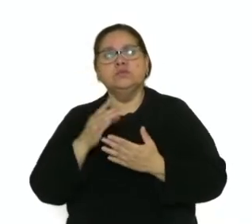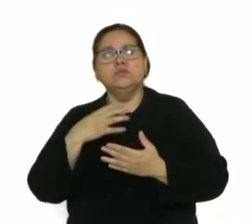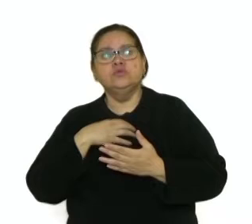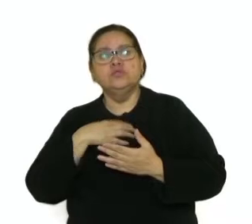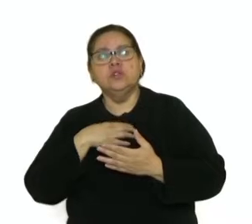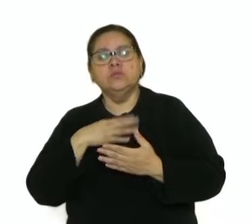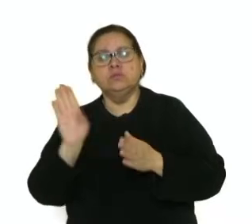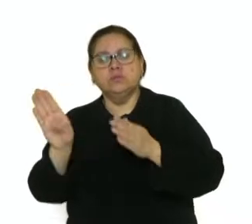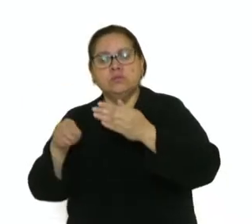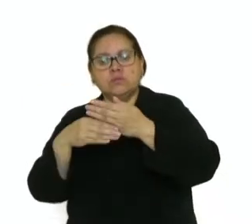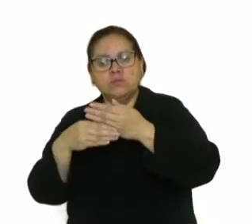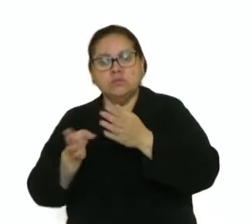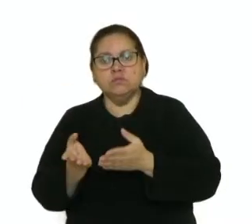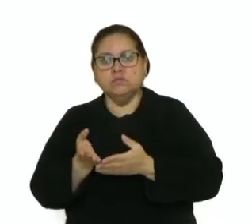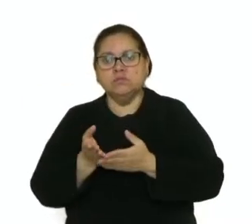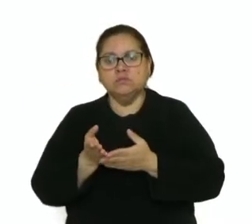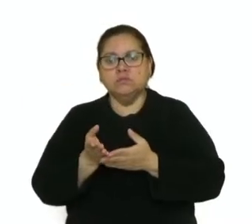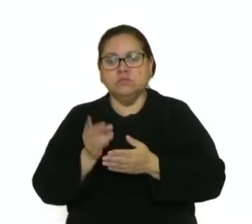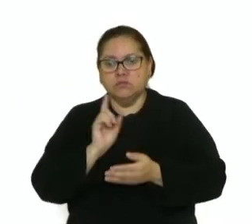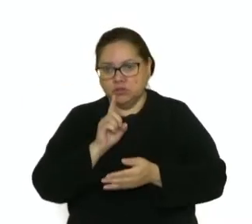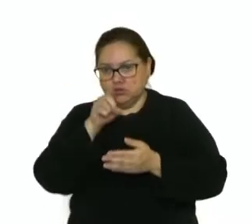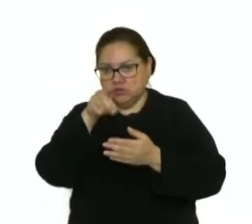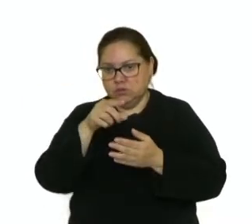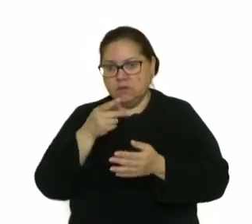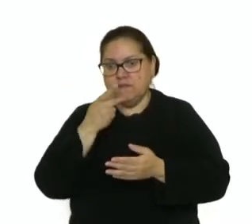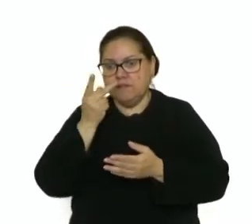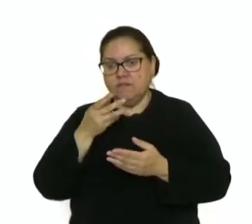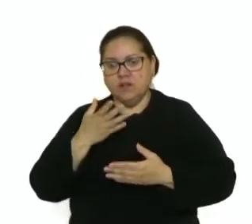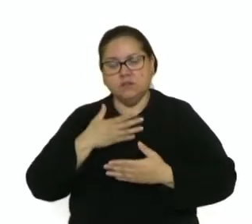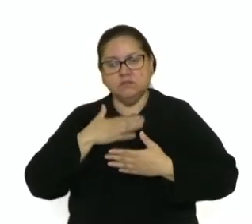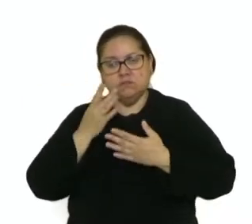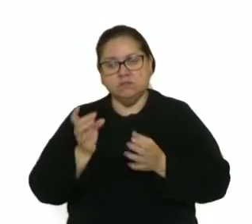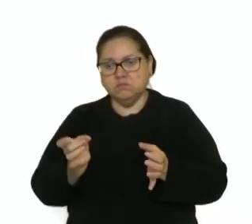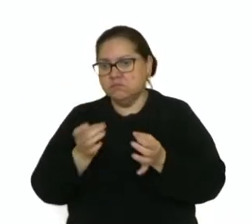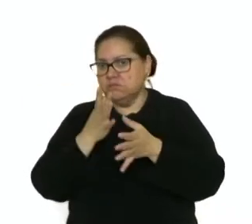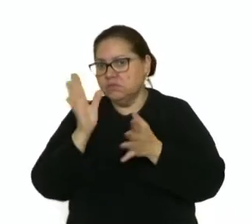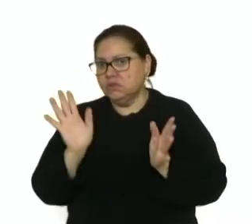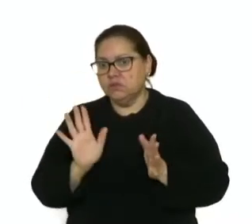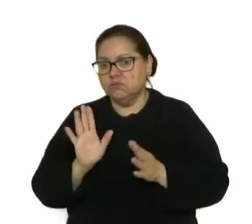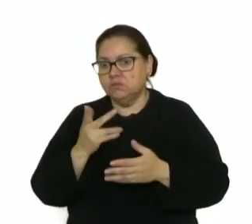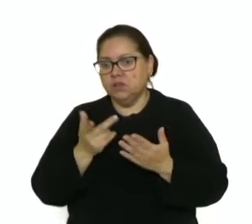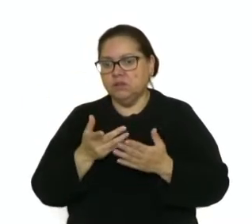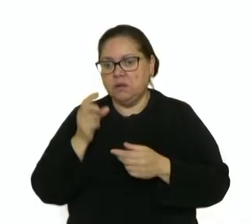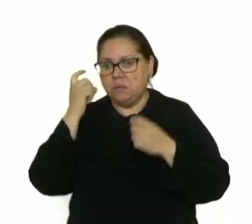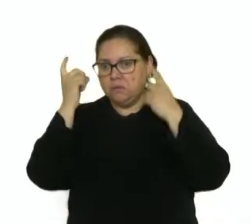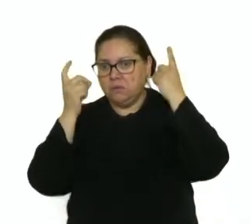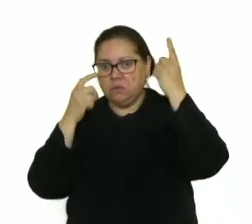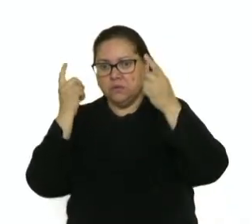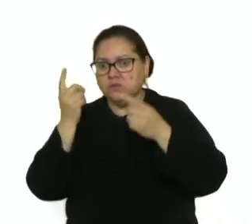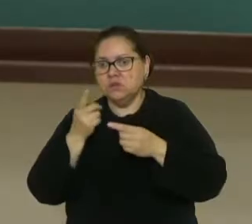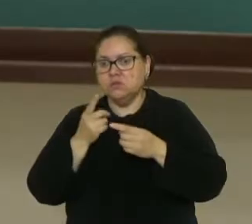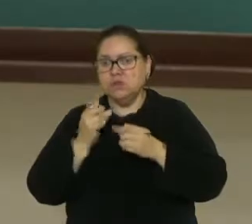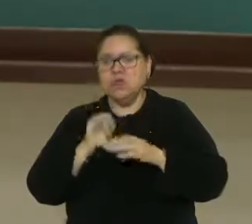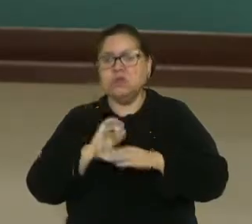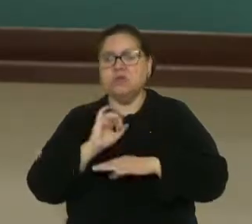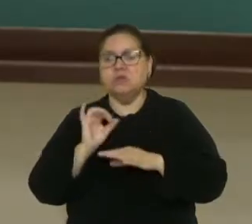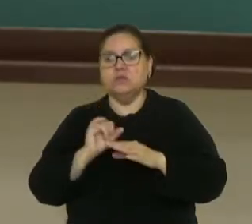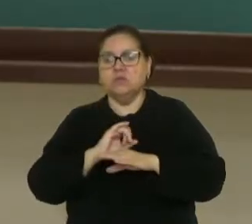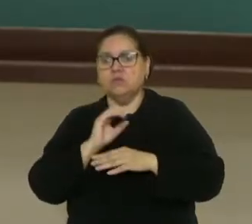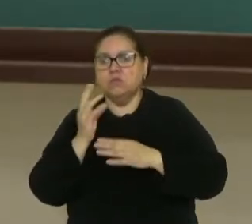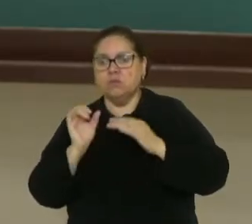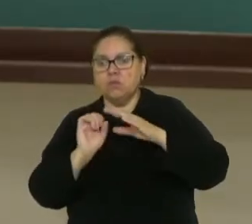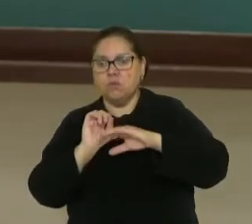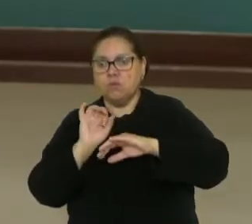forma coloquial, né? Indica uma fala espontânea dos personagens, sem uma preocupação com a norma culta, com a